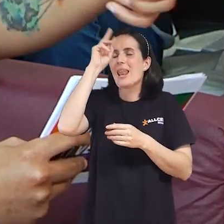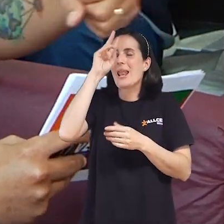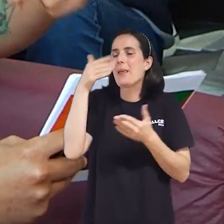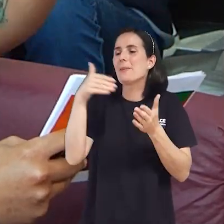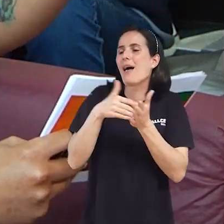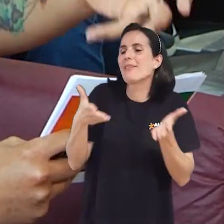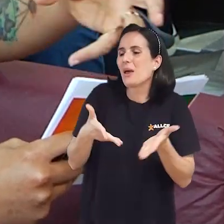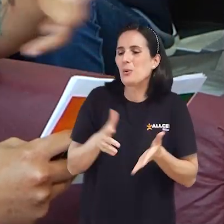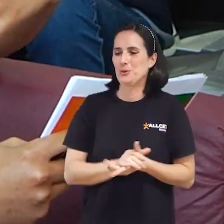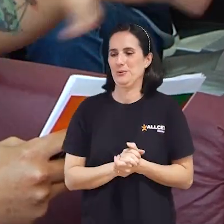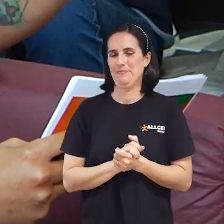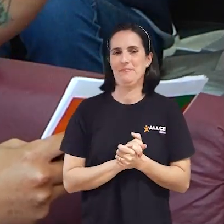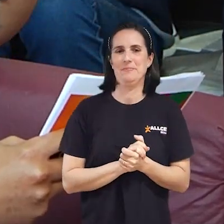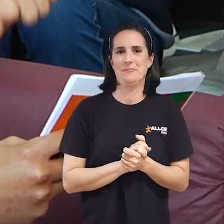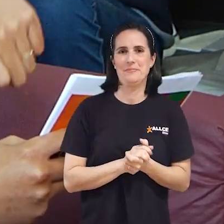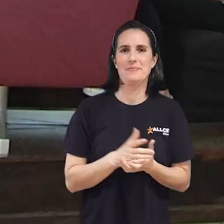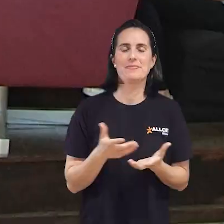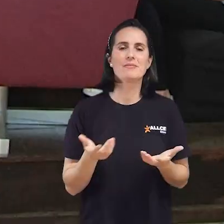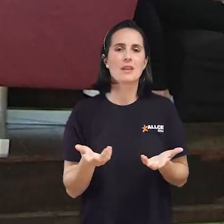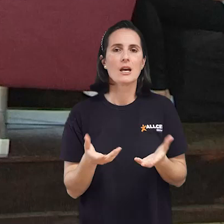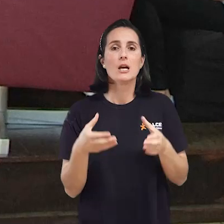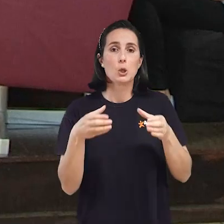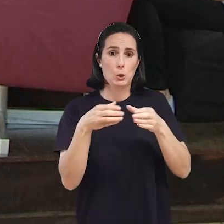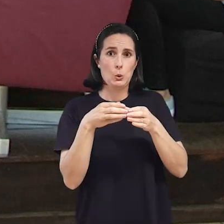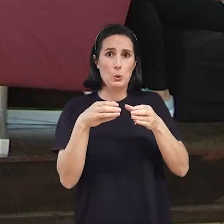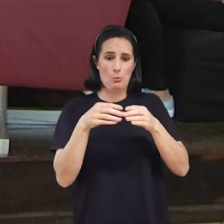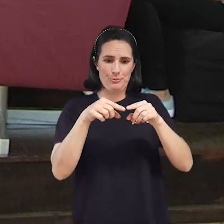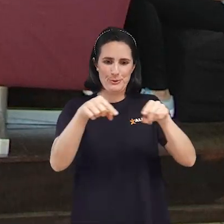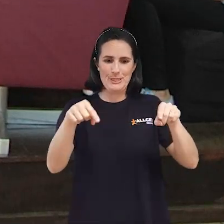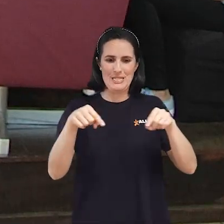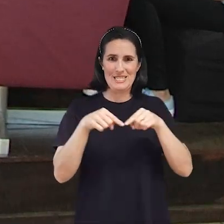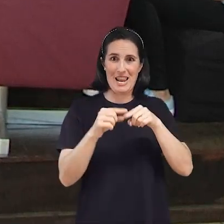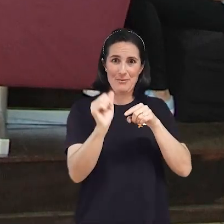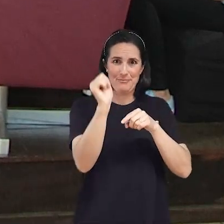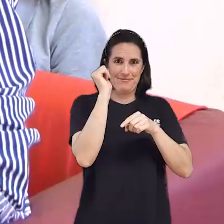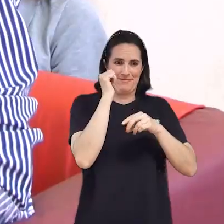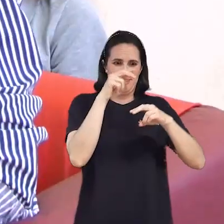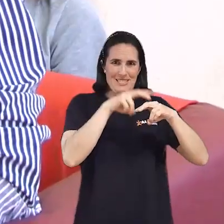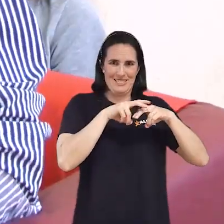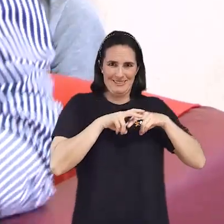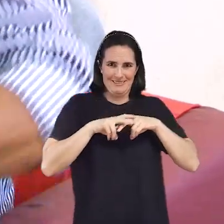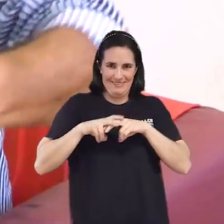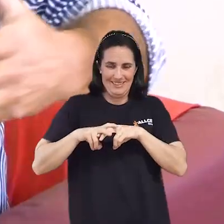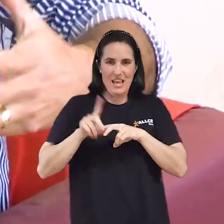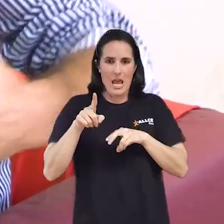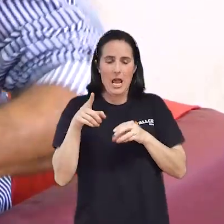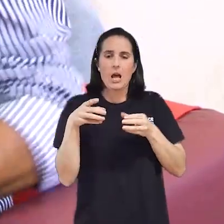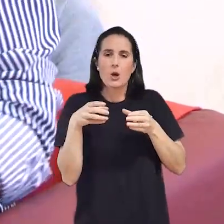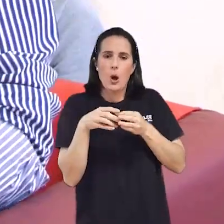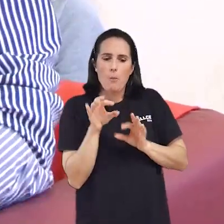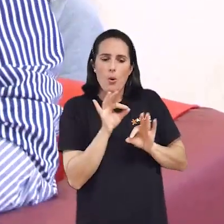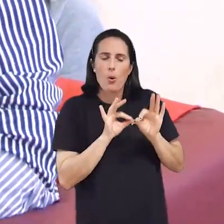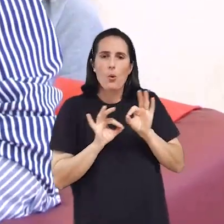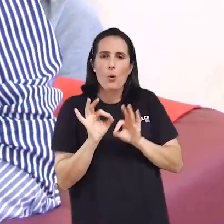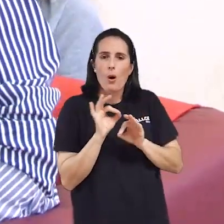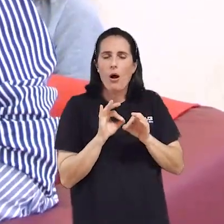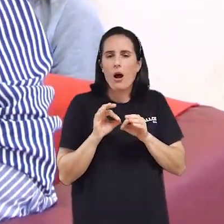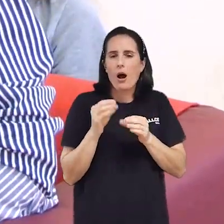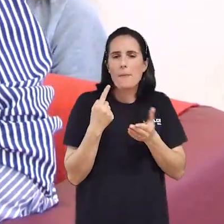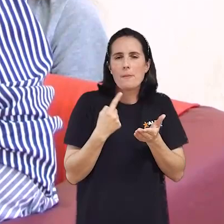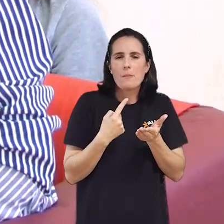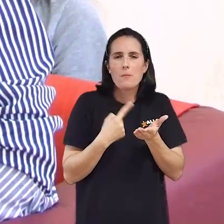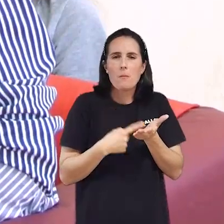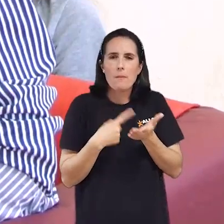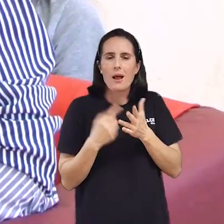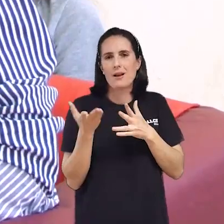vocês faziam e que você guarda até hoje? A turma, assim, do final da sala, André,